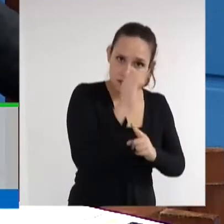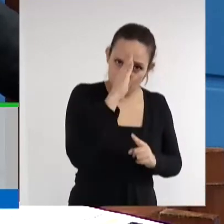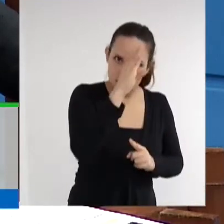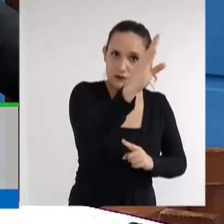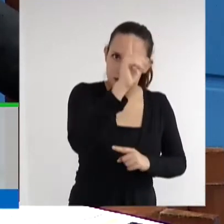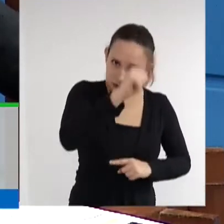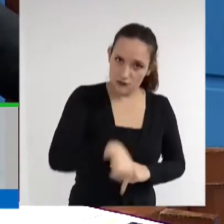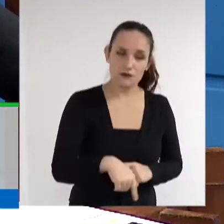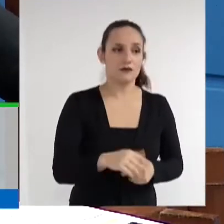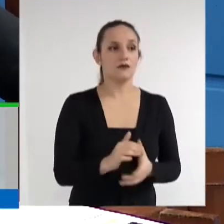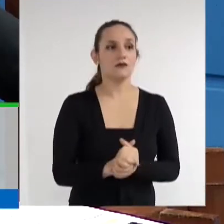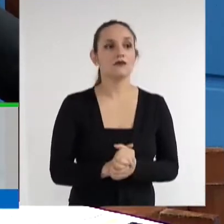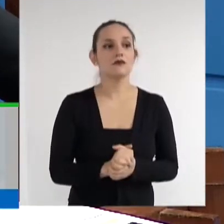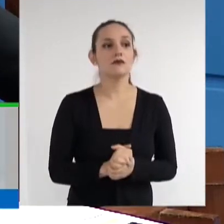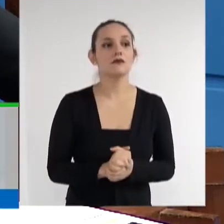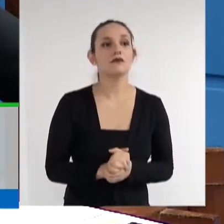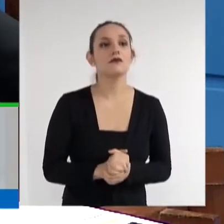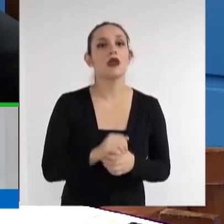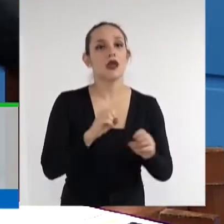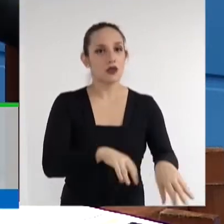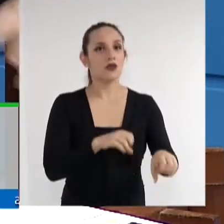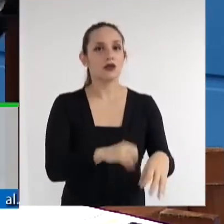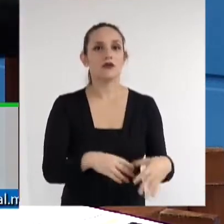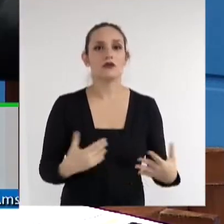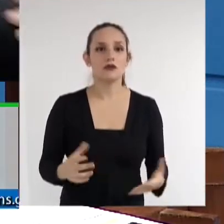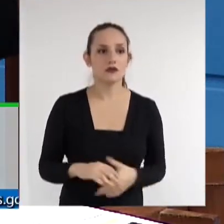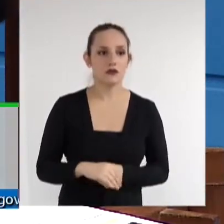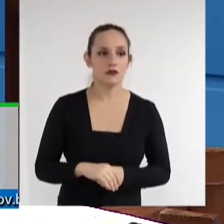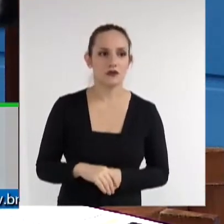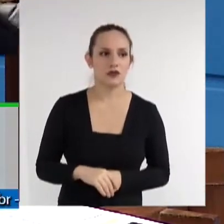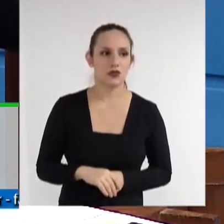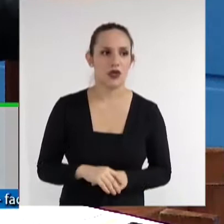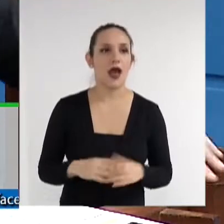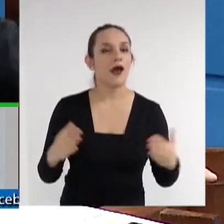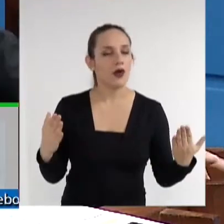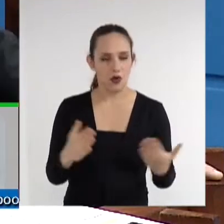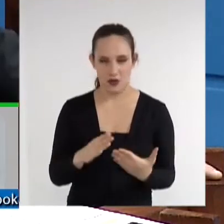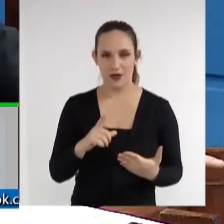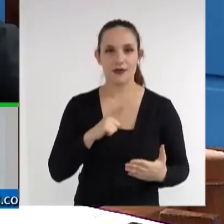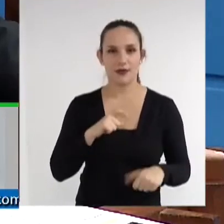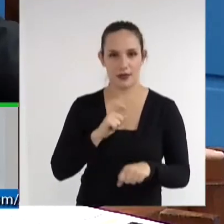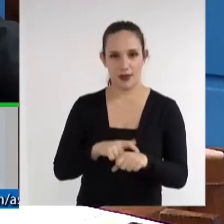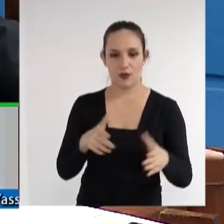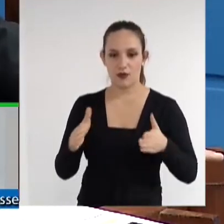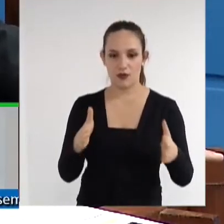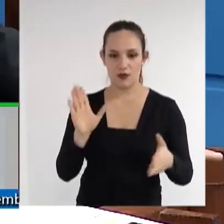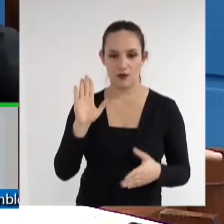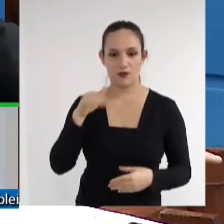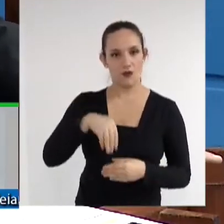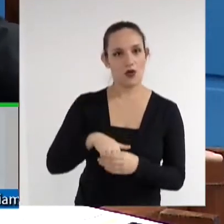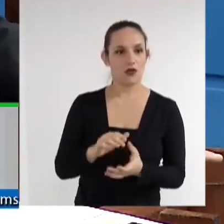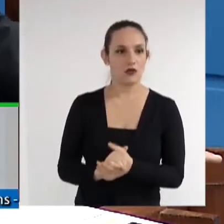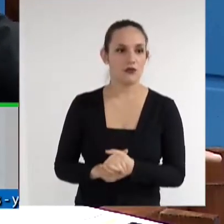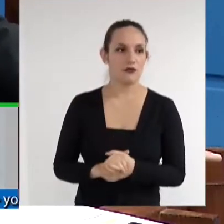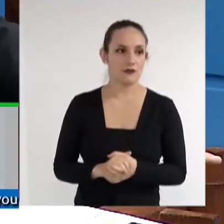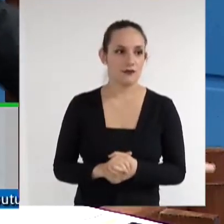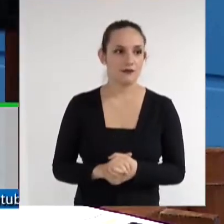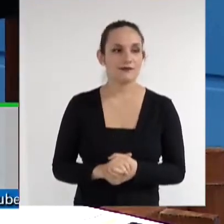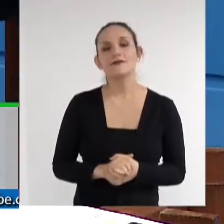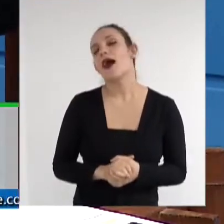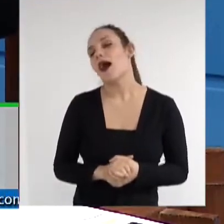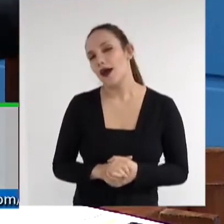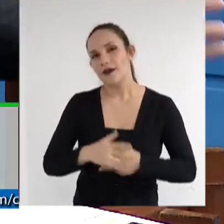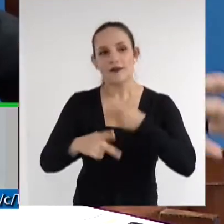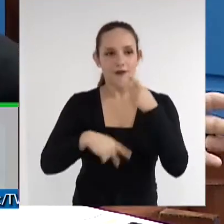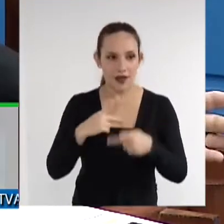prioritárias, principalmente na educação? Todo mundo fala, e agora vai começar a campanha eleitoral, a gente já vai ouvir